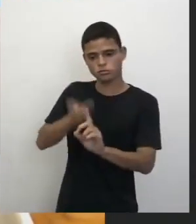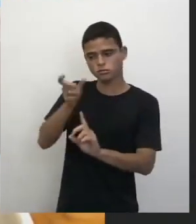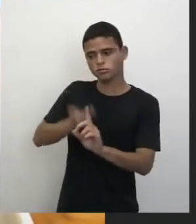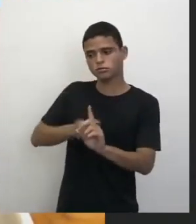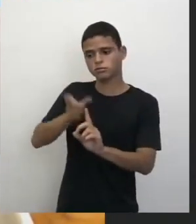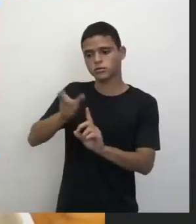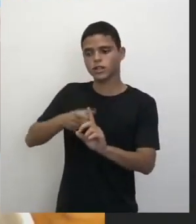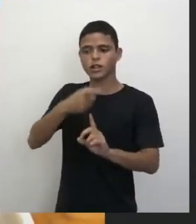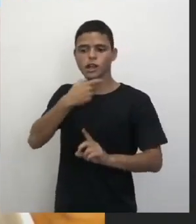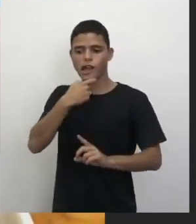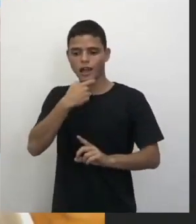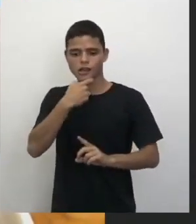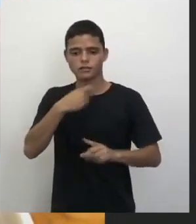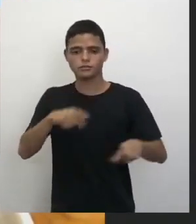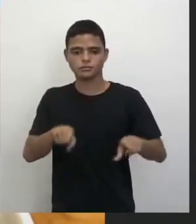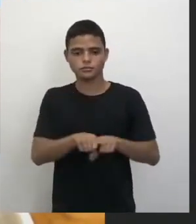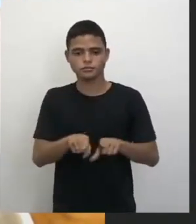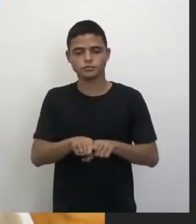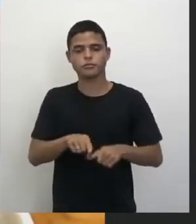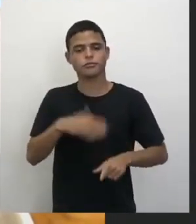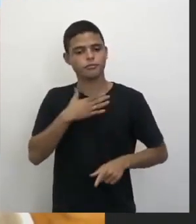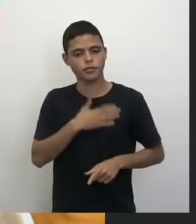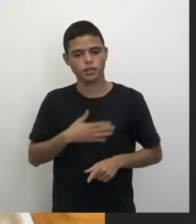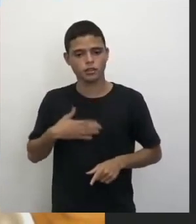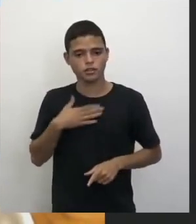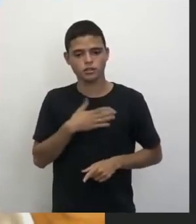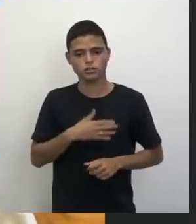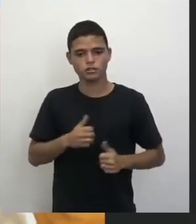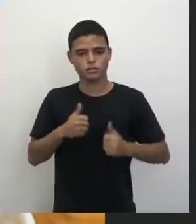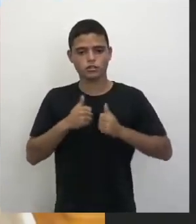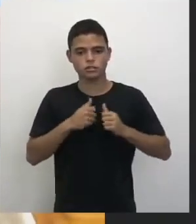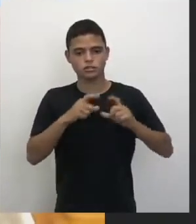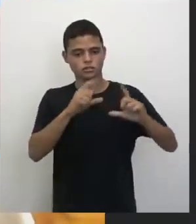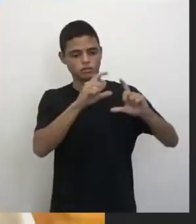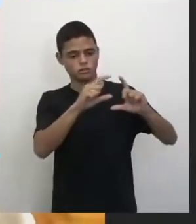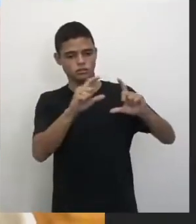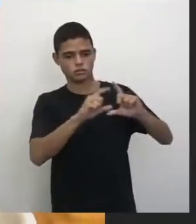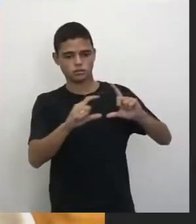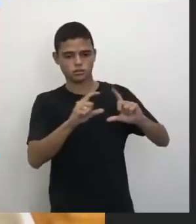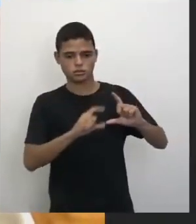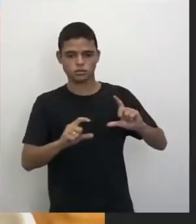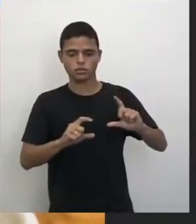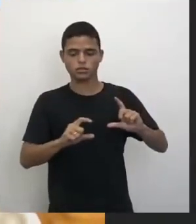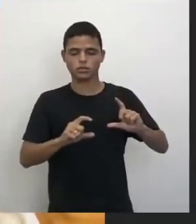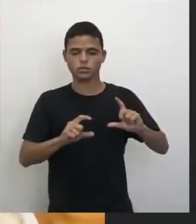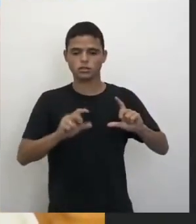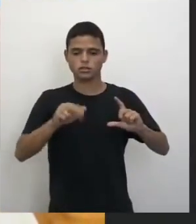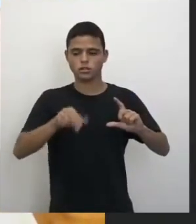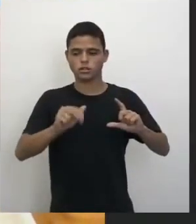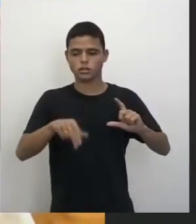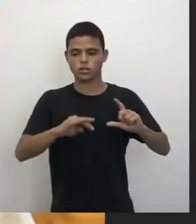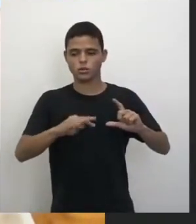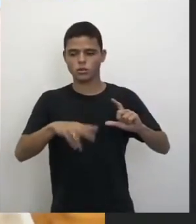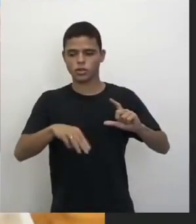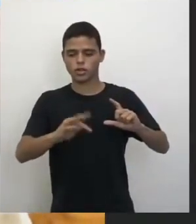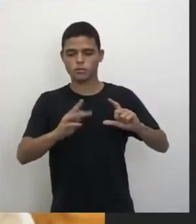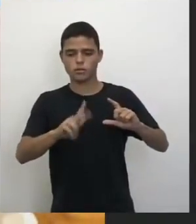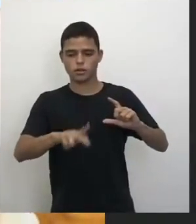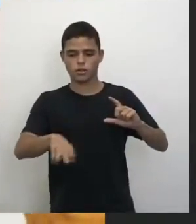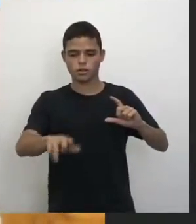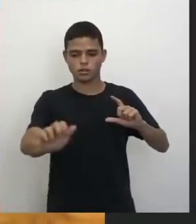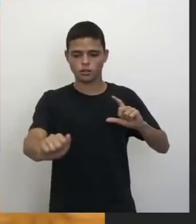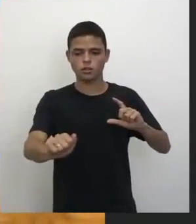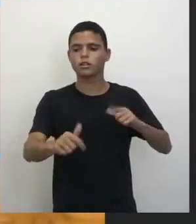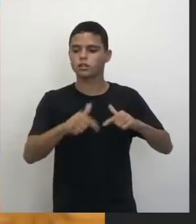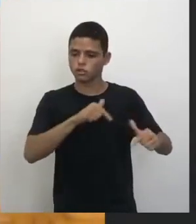escritor inglês. E eu gosto também de um roteirista de quadrinhos, que também é escritor, que é o Neil Gaiman, né? Inclusive, os dois já trabalharam junto, tanto o Neil Gaiman quanto o